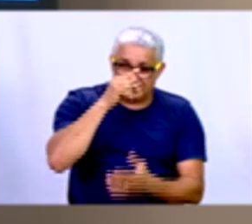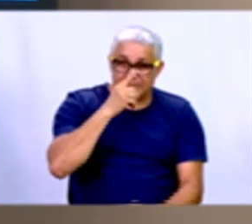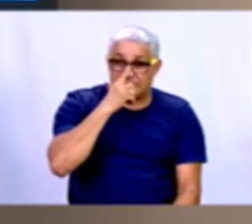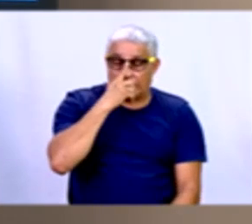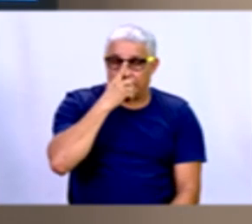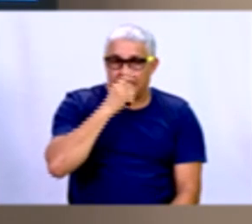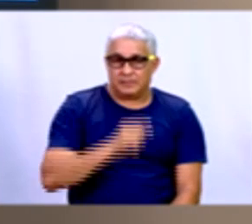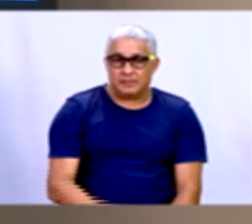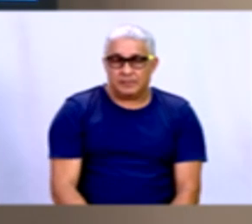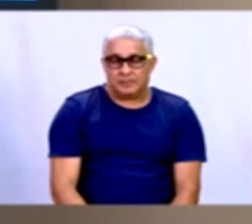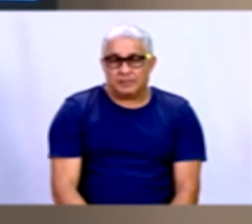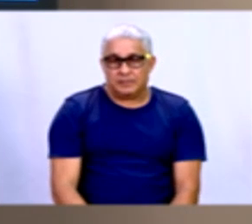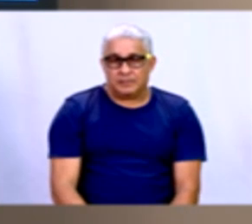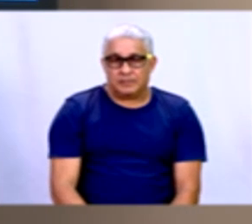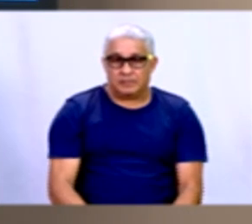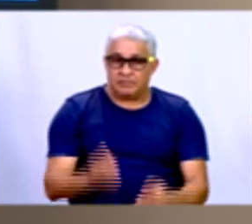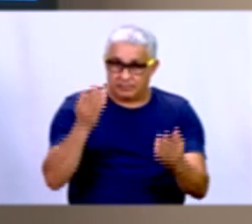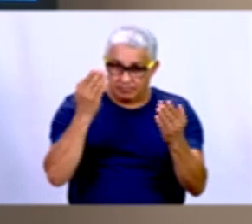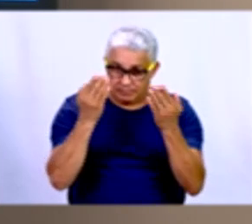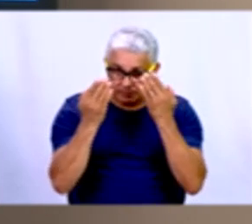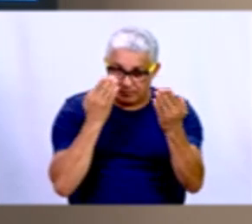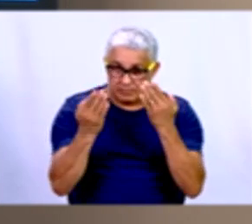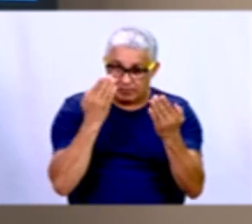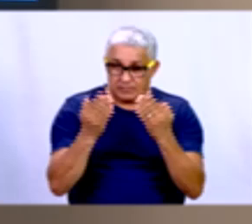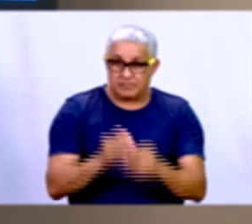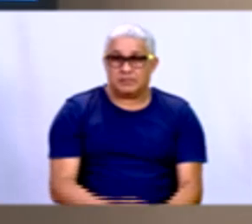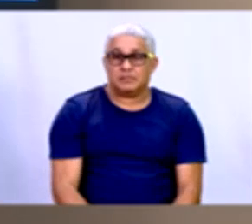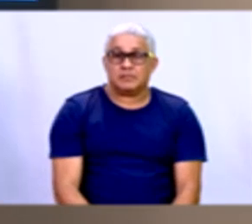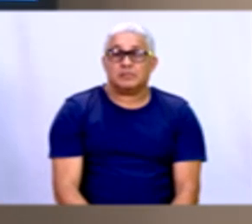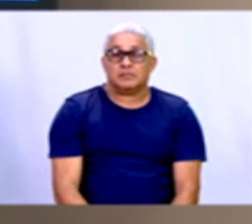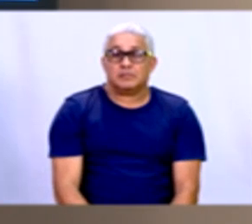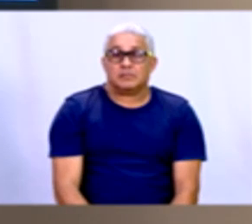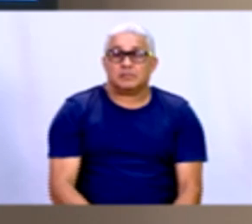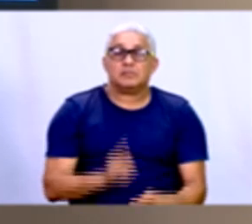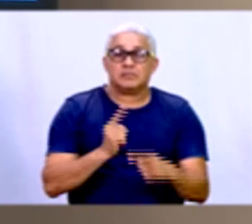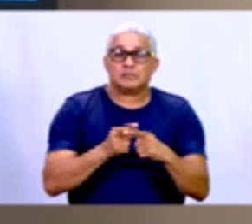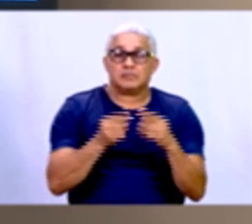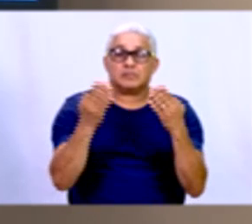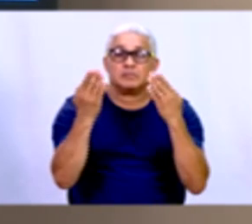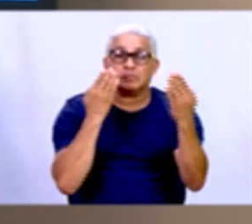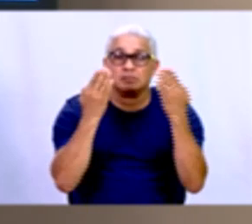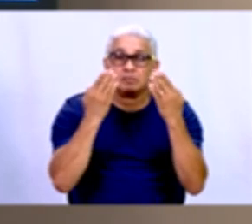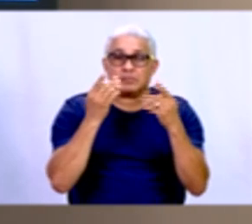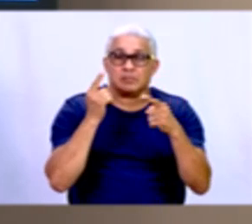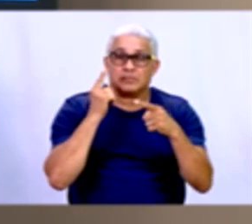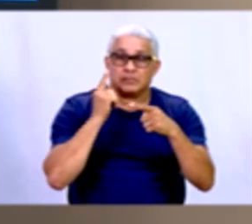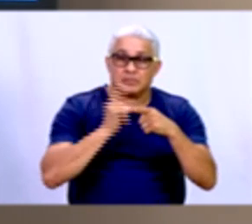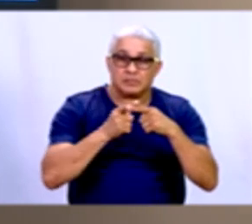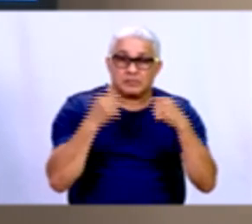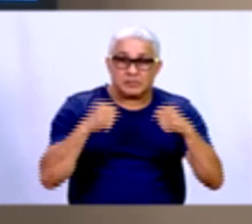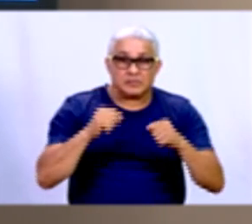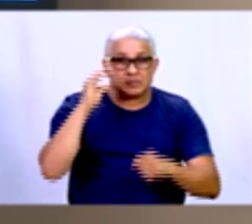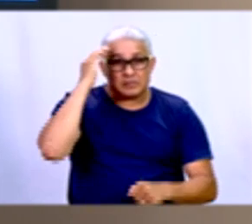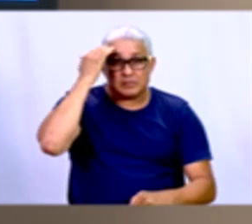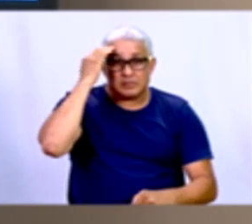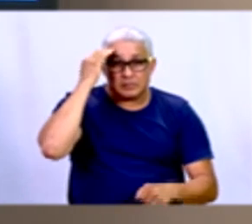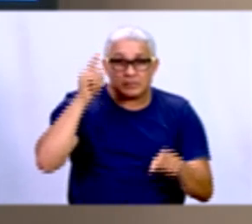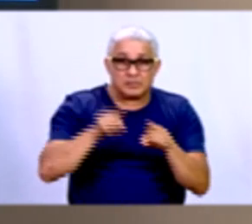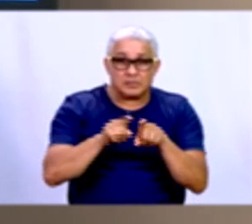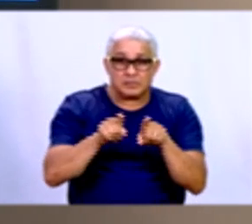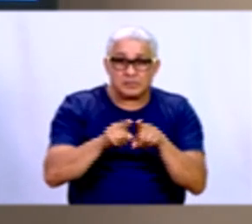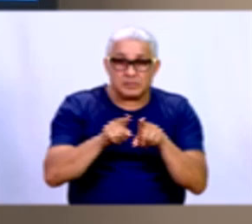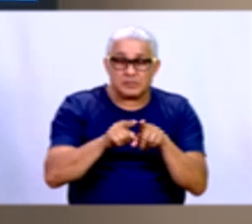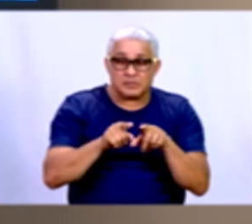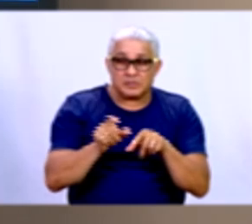é psicologia. Por que psicologia? Porque a gente tem que compreender e entender quem